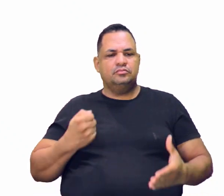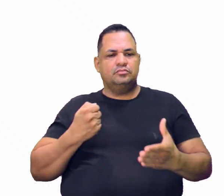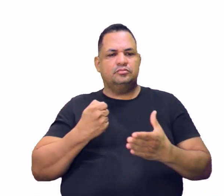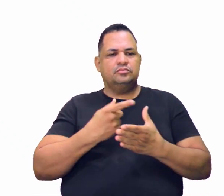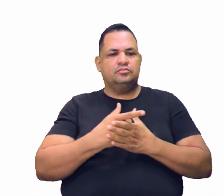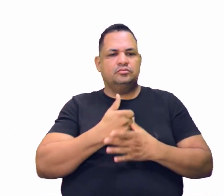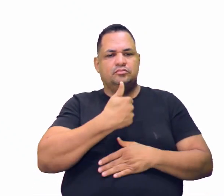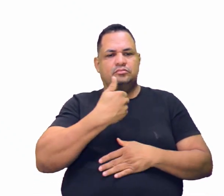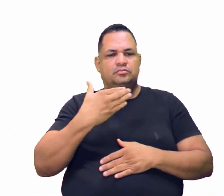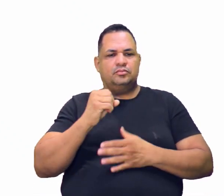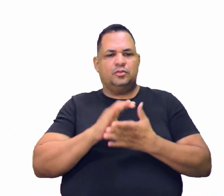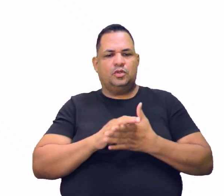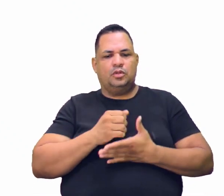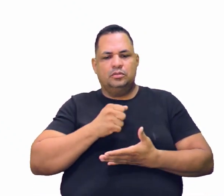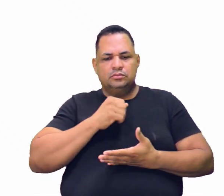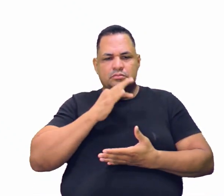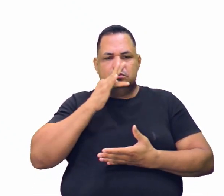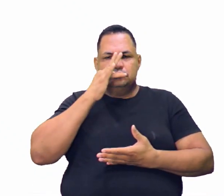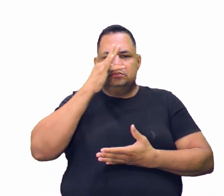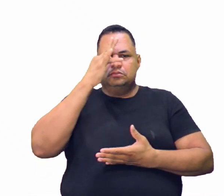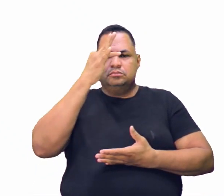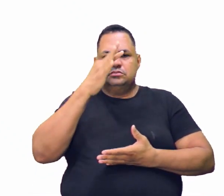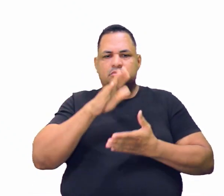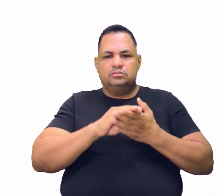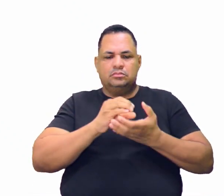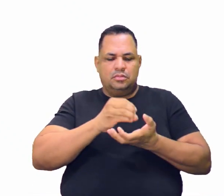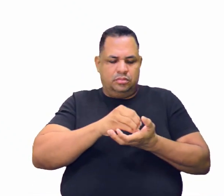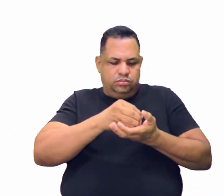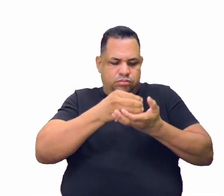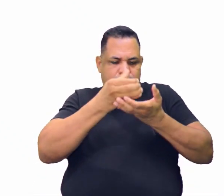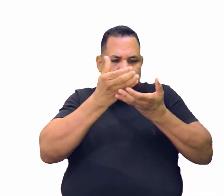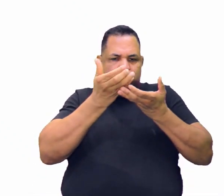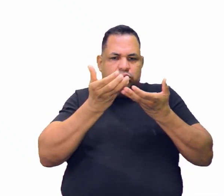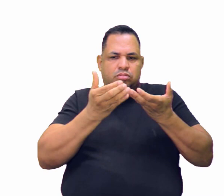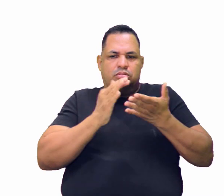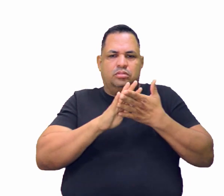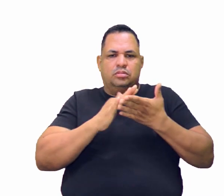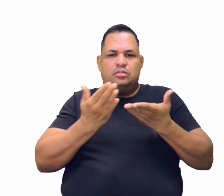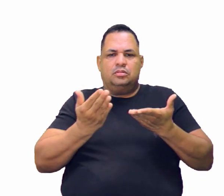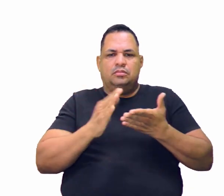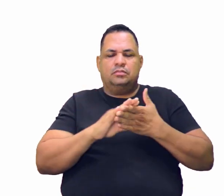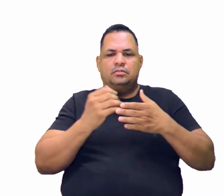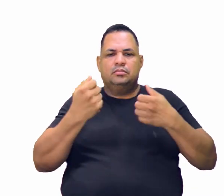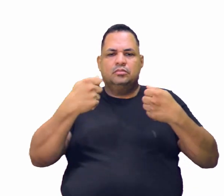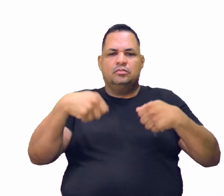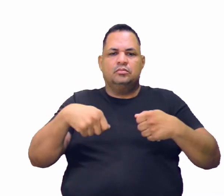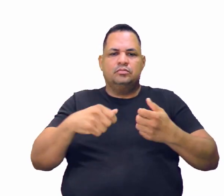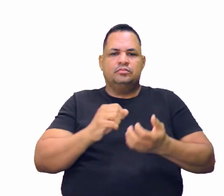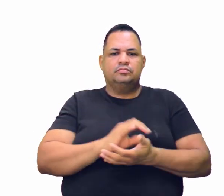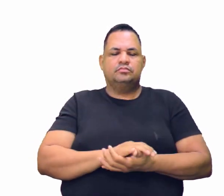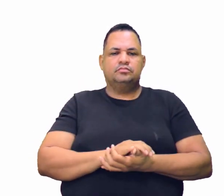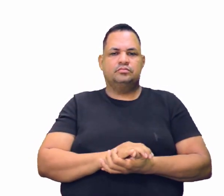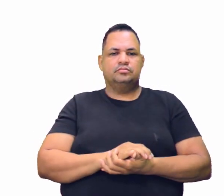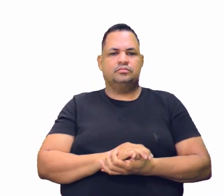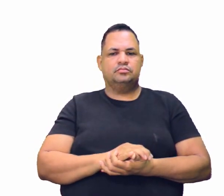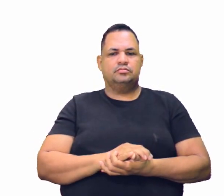Comprei 12 rosas, as mais abertas, ó o determinante, sempre concordando